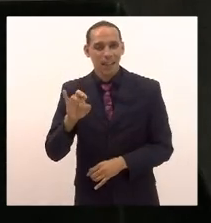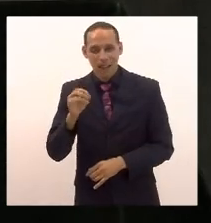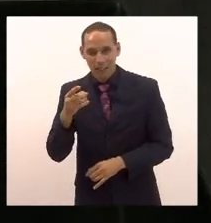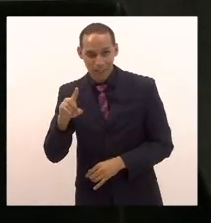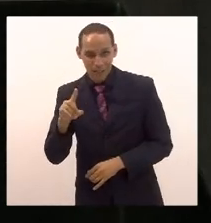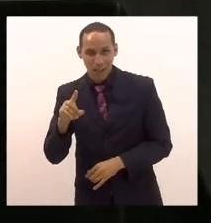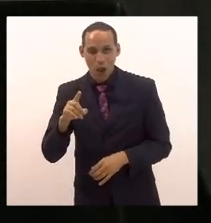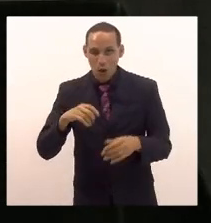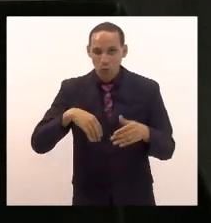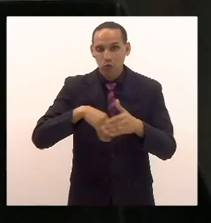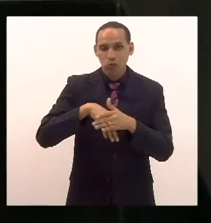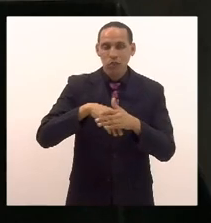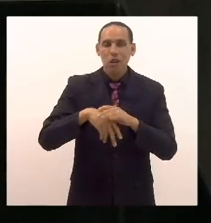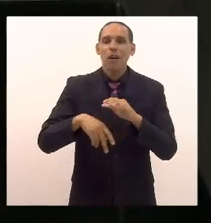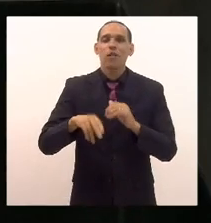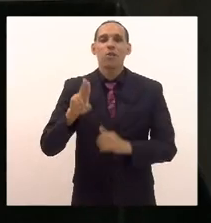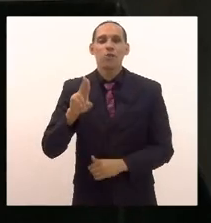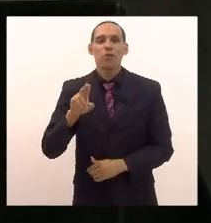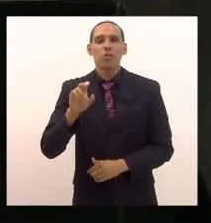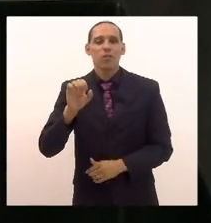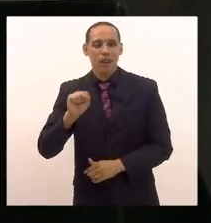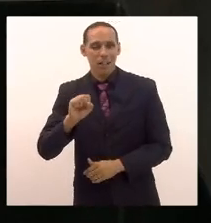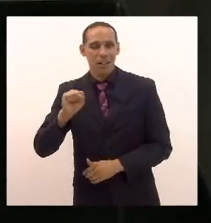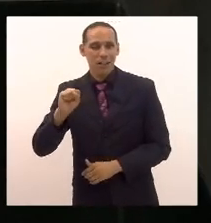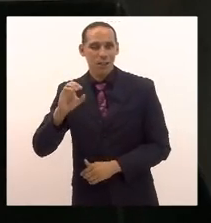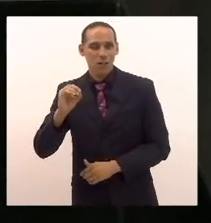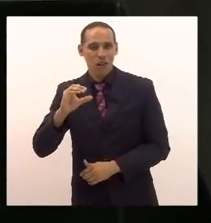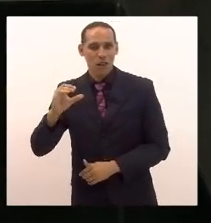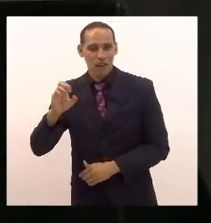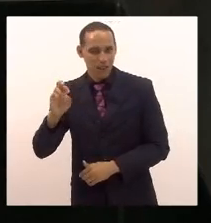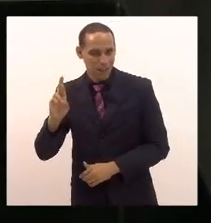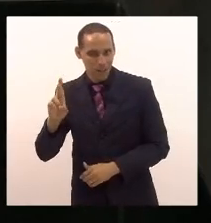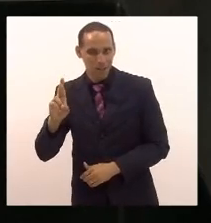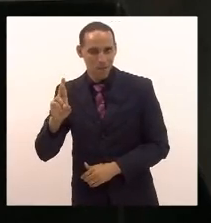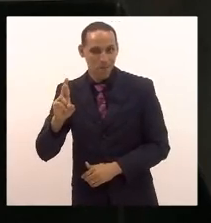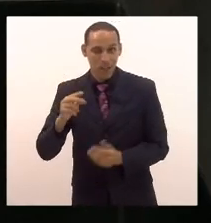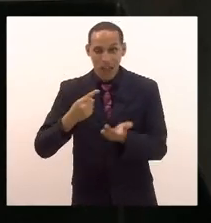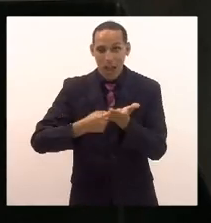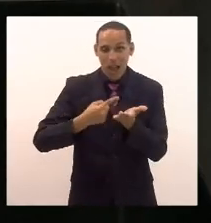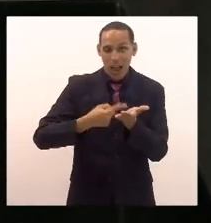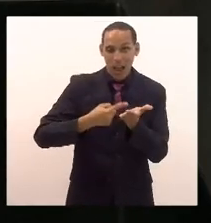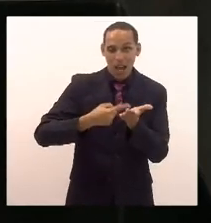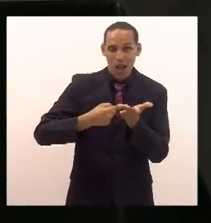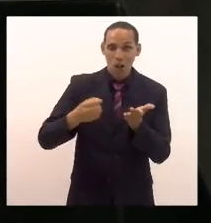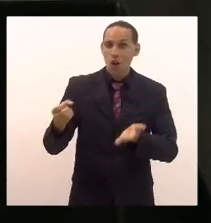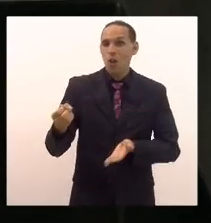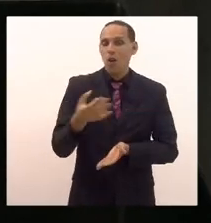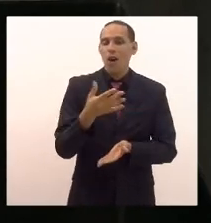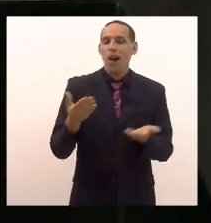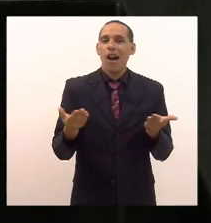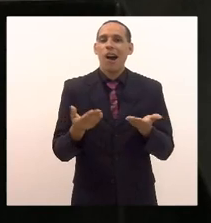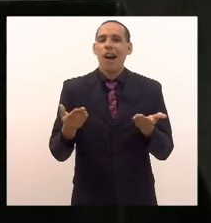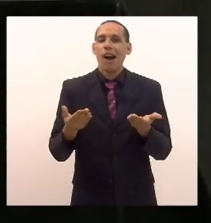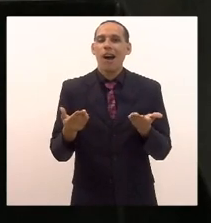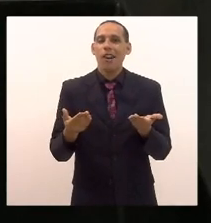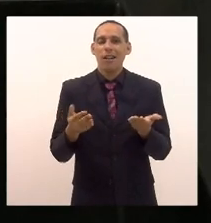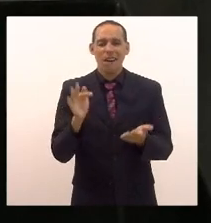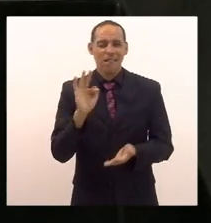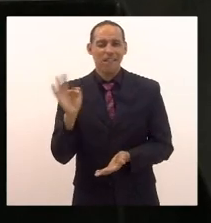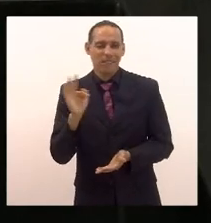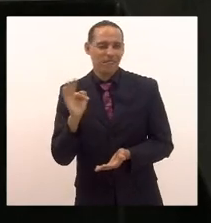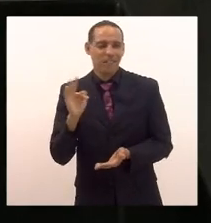do país eo Soccer o novo acordo que complementa o alcançado em